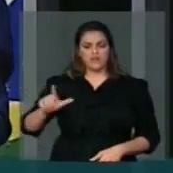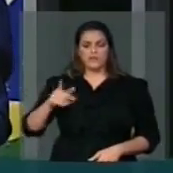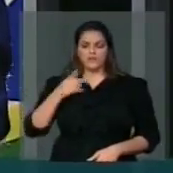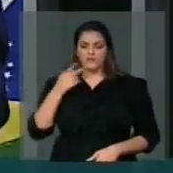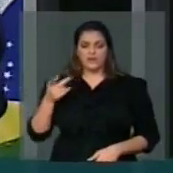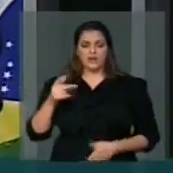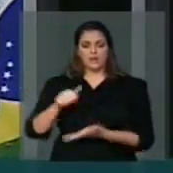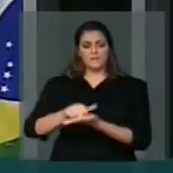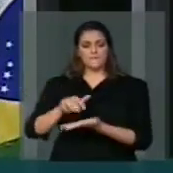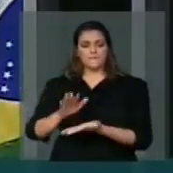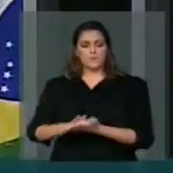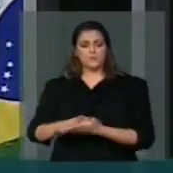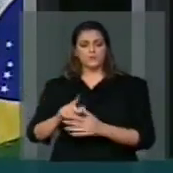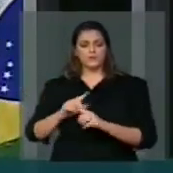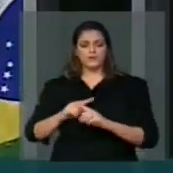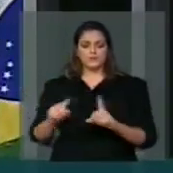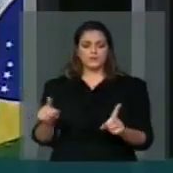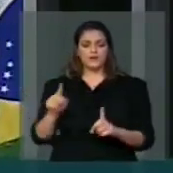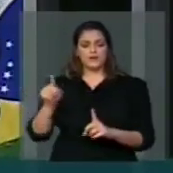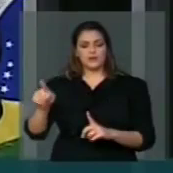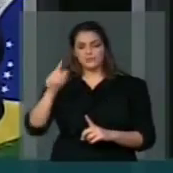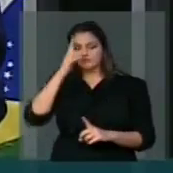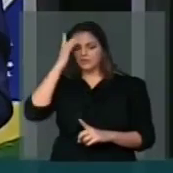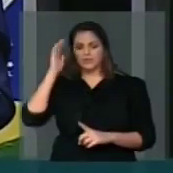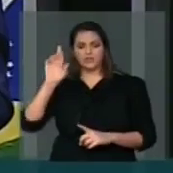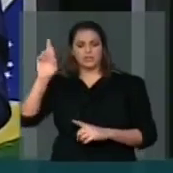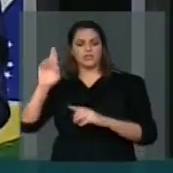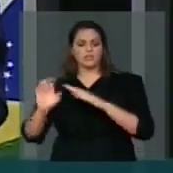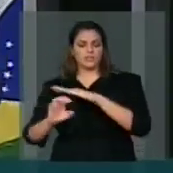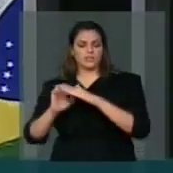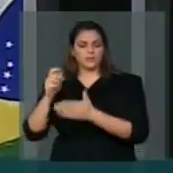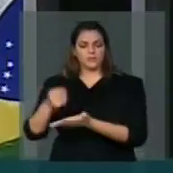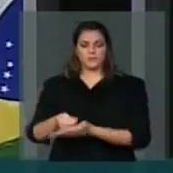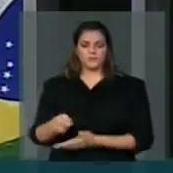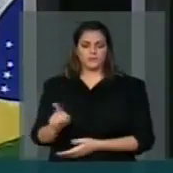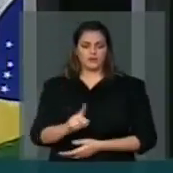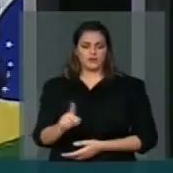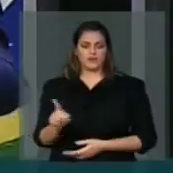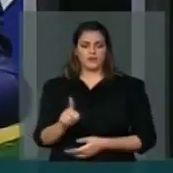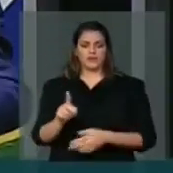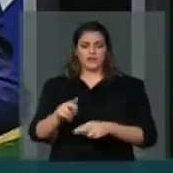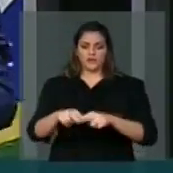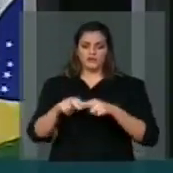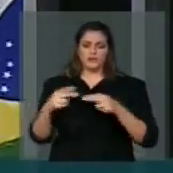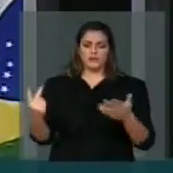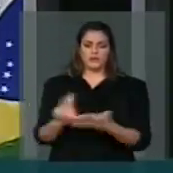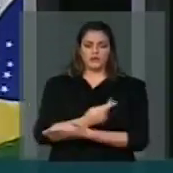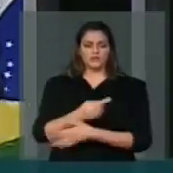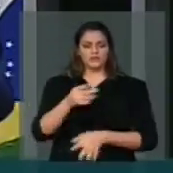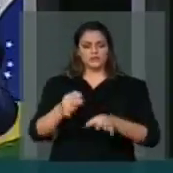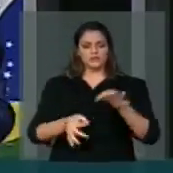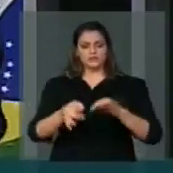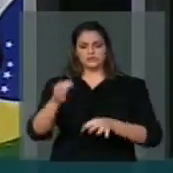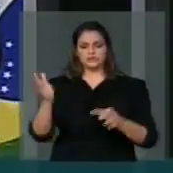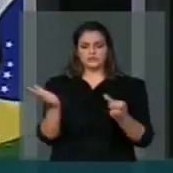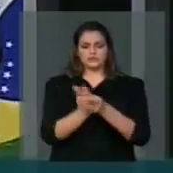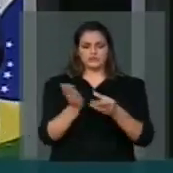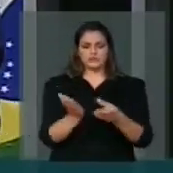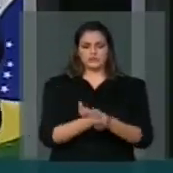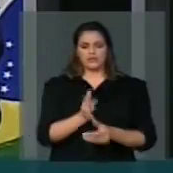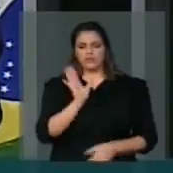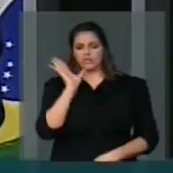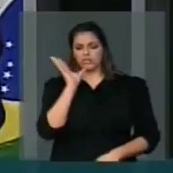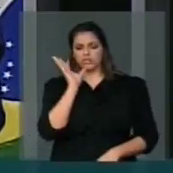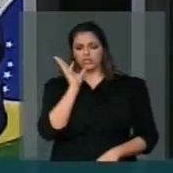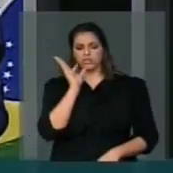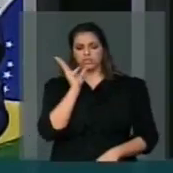multa e o empresário que paga. Joga na questão jurídica e tudo vai para as calendas gregas.